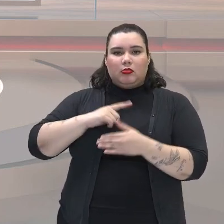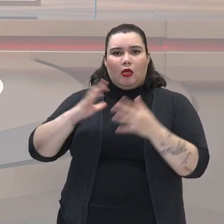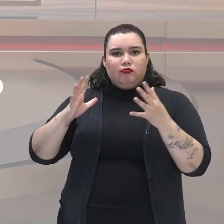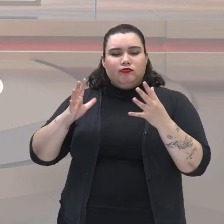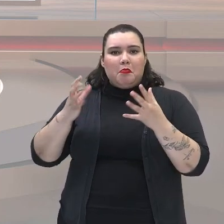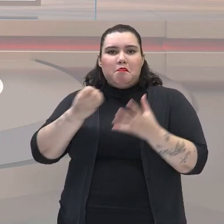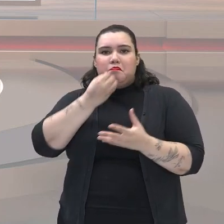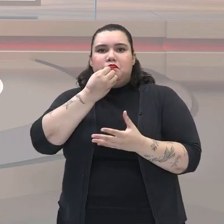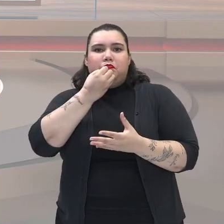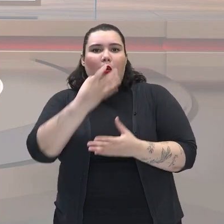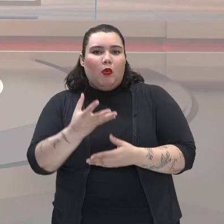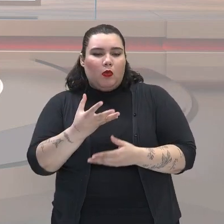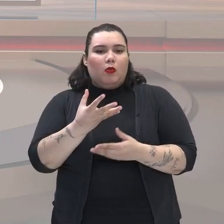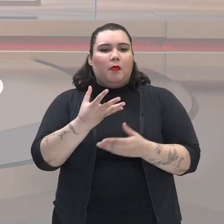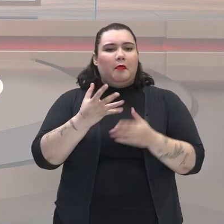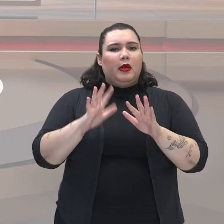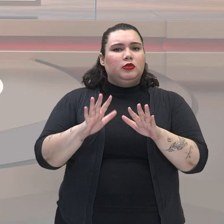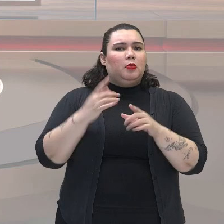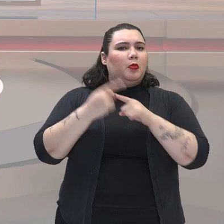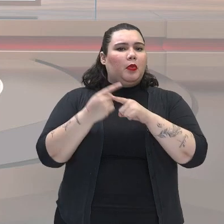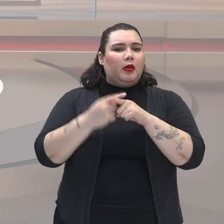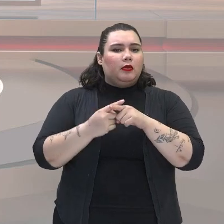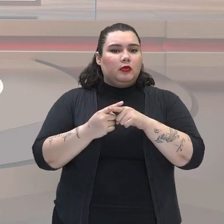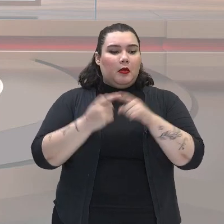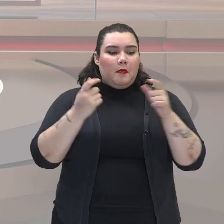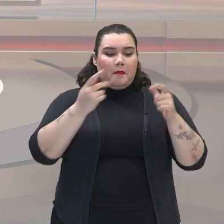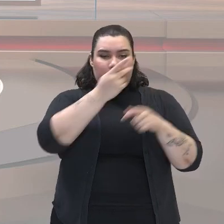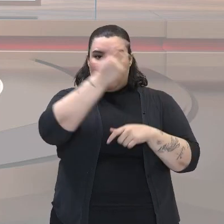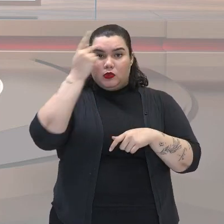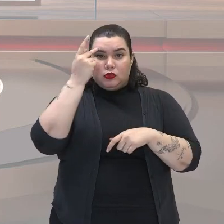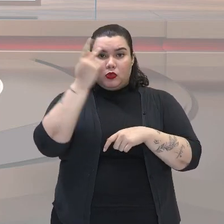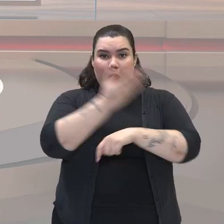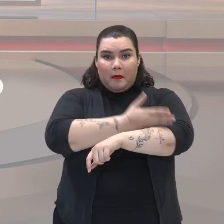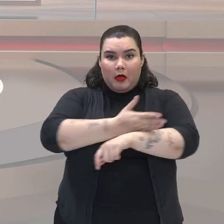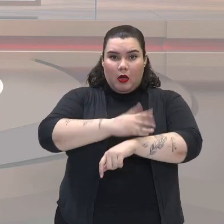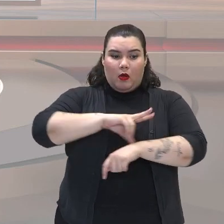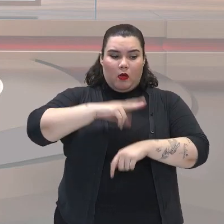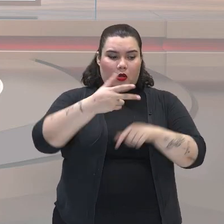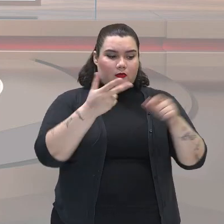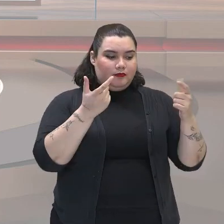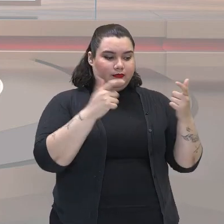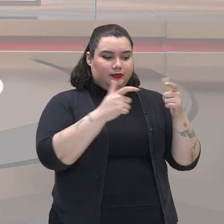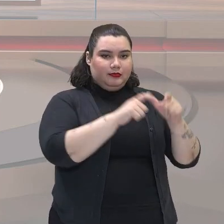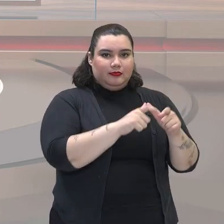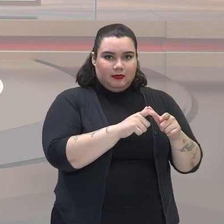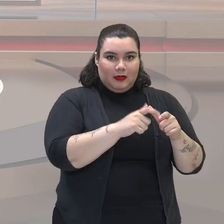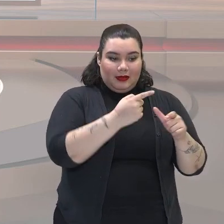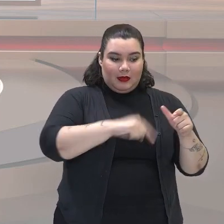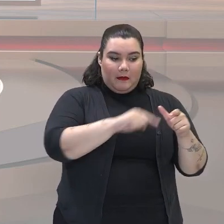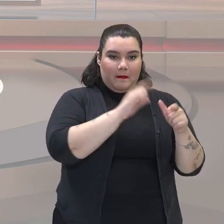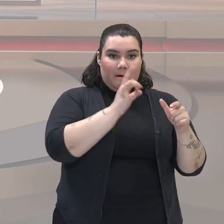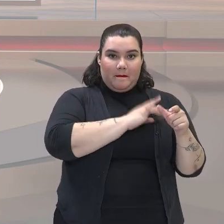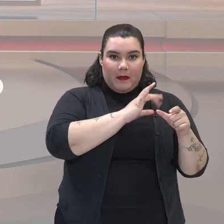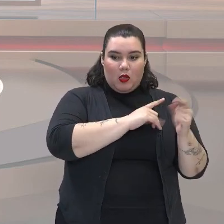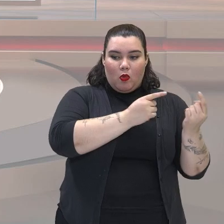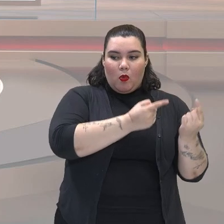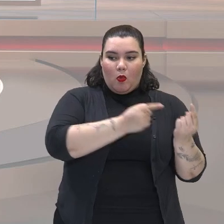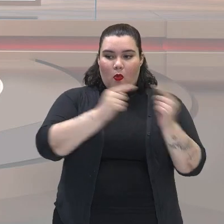assim? Havia uma minoria de brancos que, pelo medo, controlava uma massa muito grande